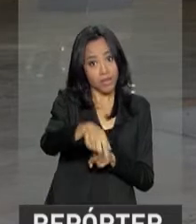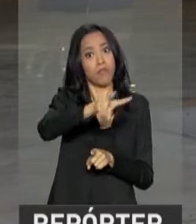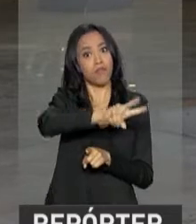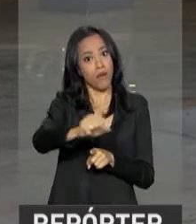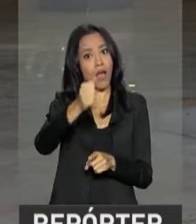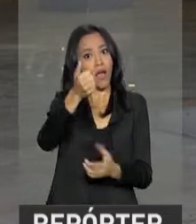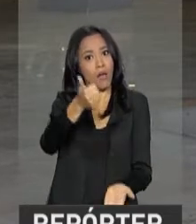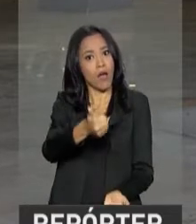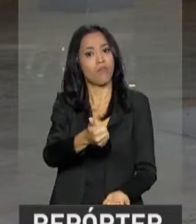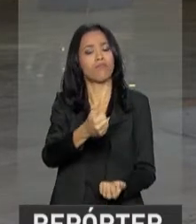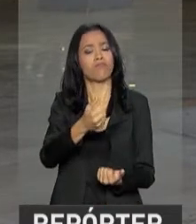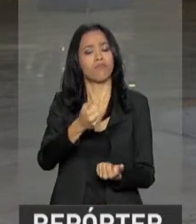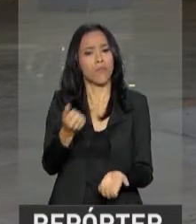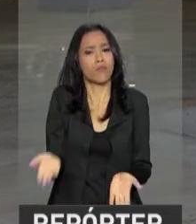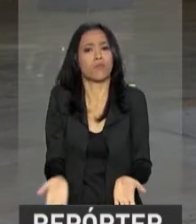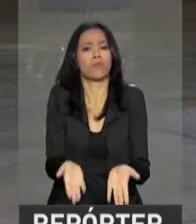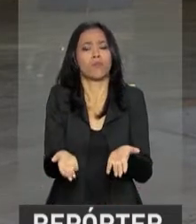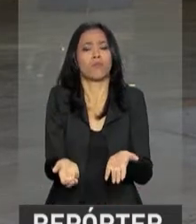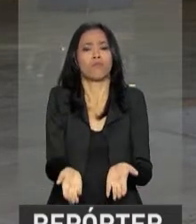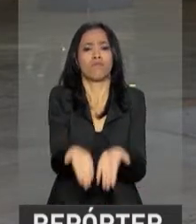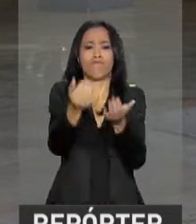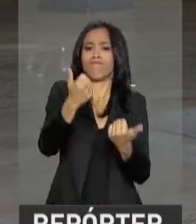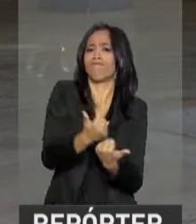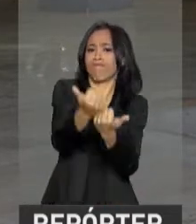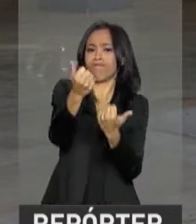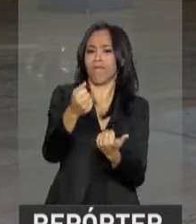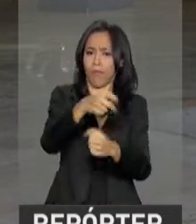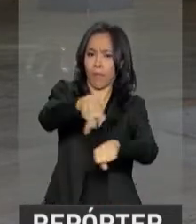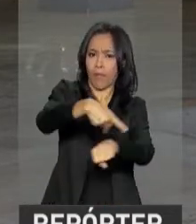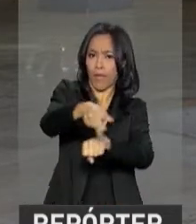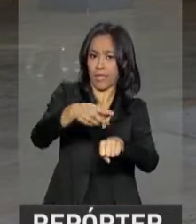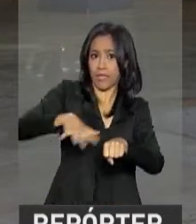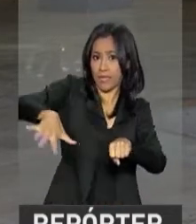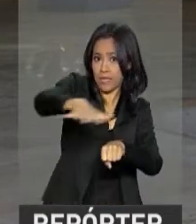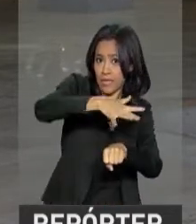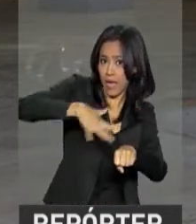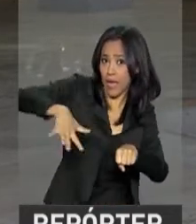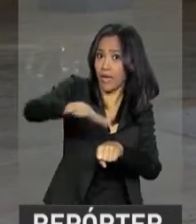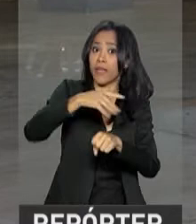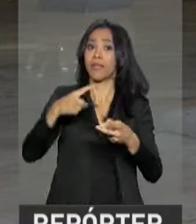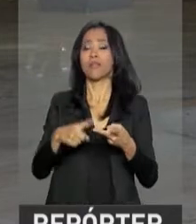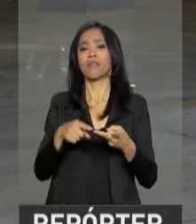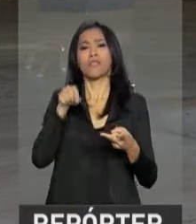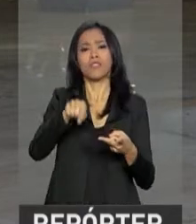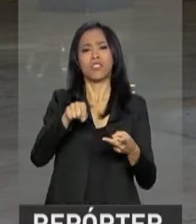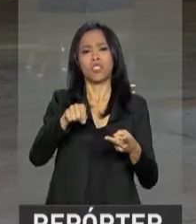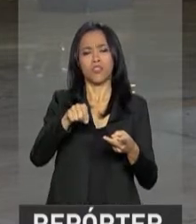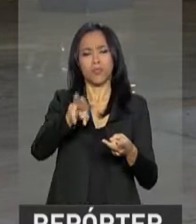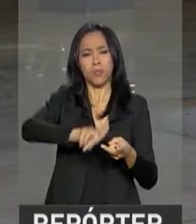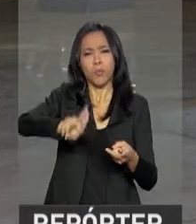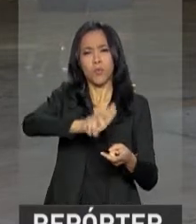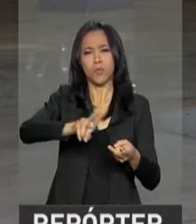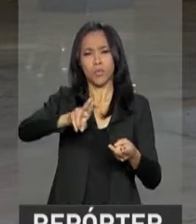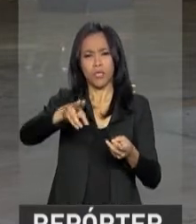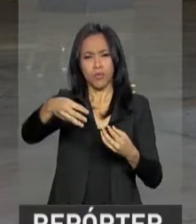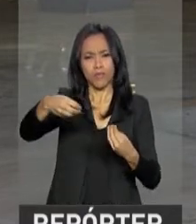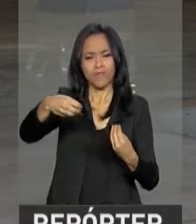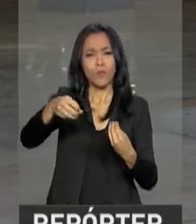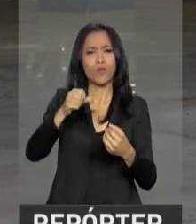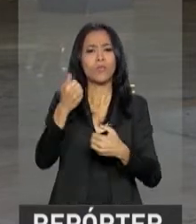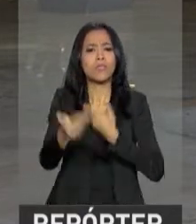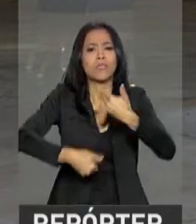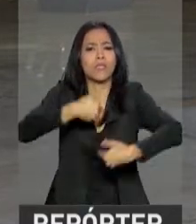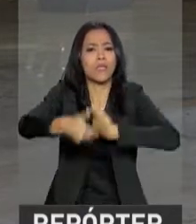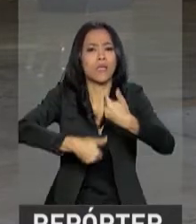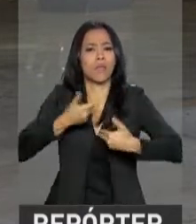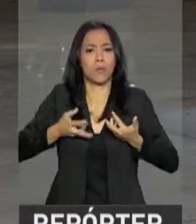autossuficiente na produção de radioisótopos utilizado no tratamento e diagnóstico do câncer a